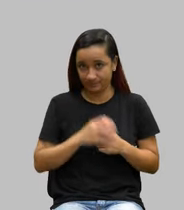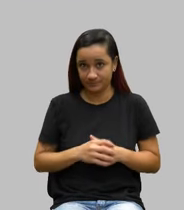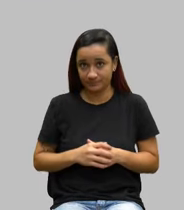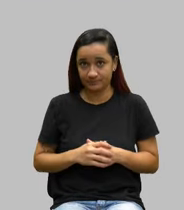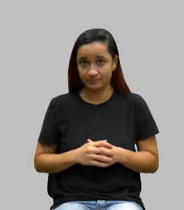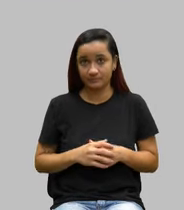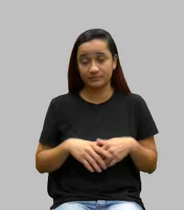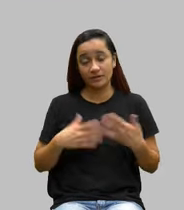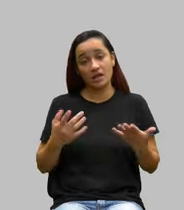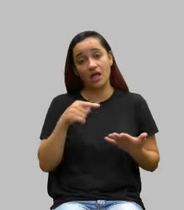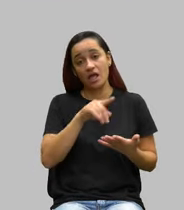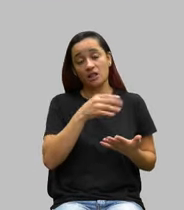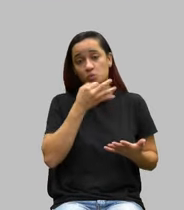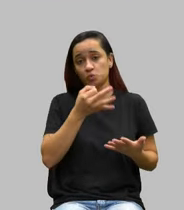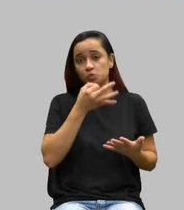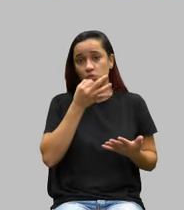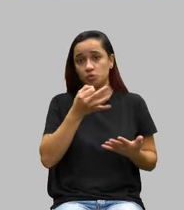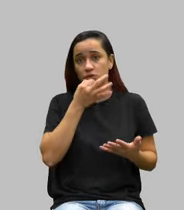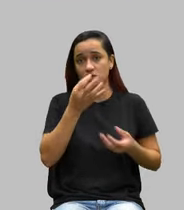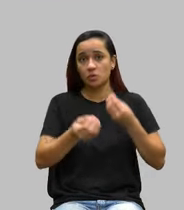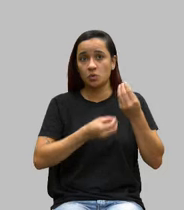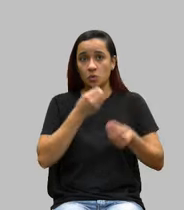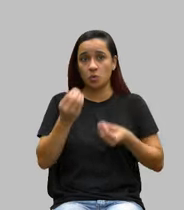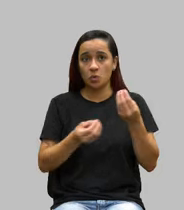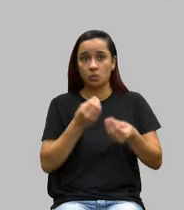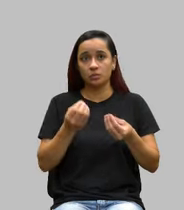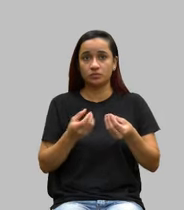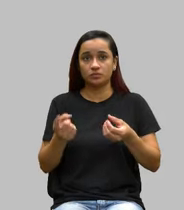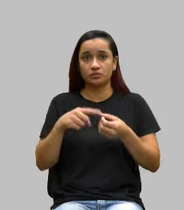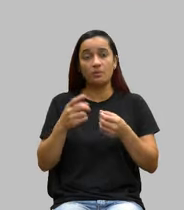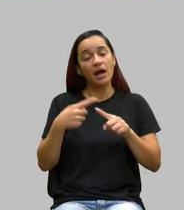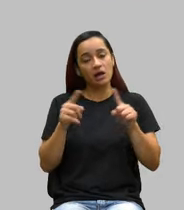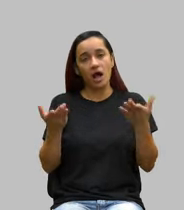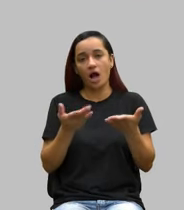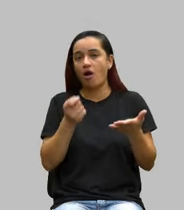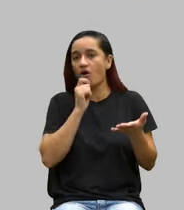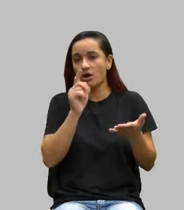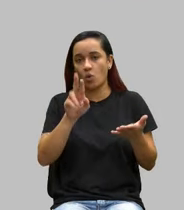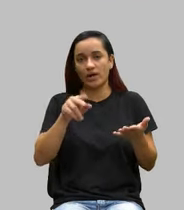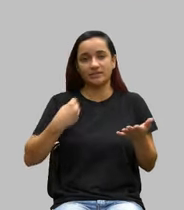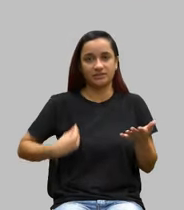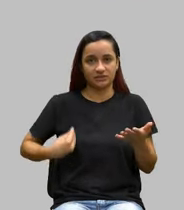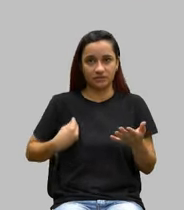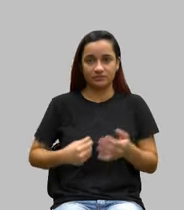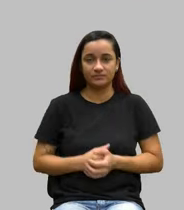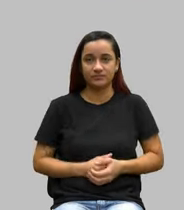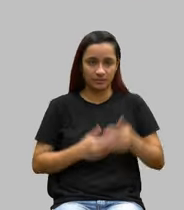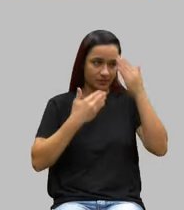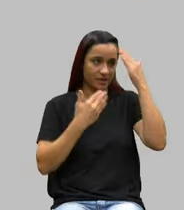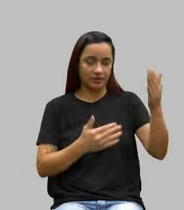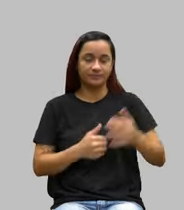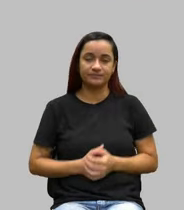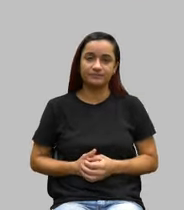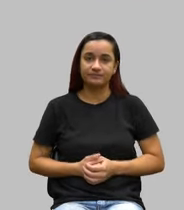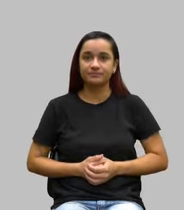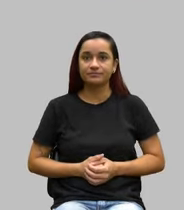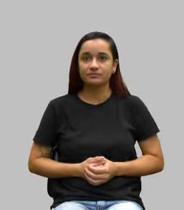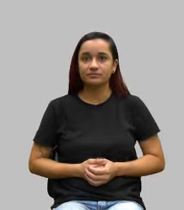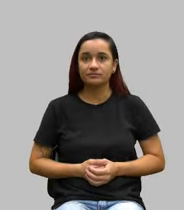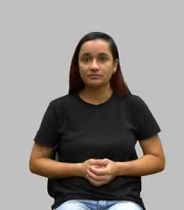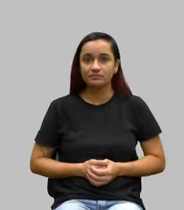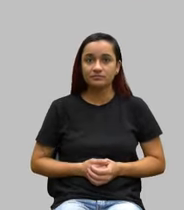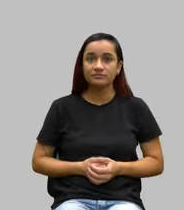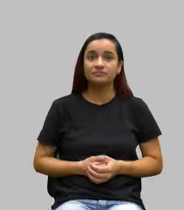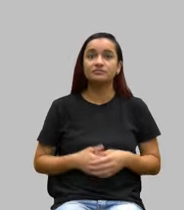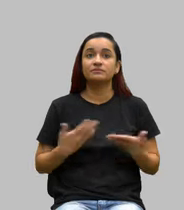sugerindo para que seja criado então criação mas no momento não existe Obrigado Deputado presidência